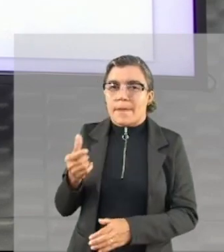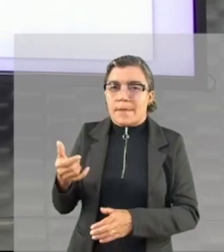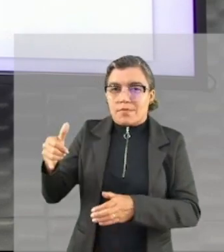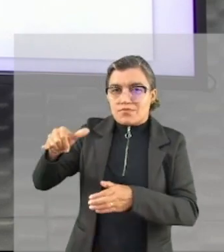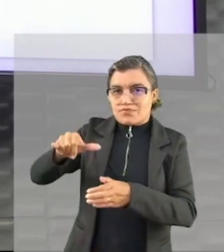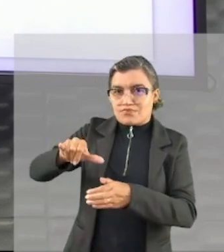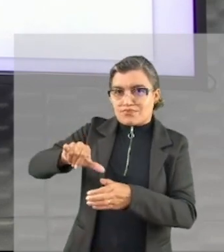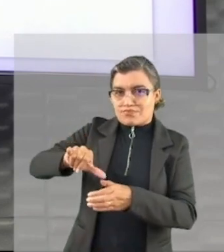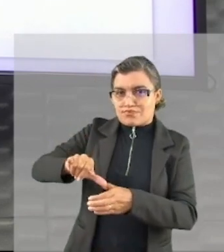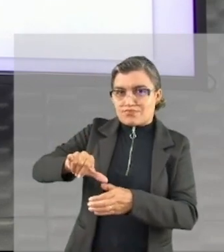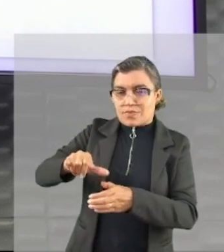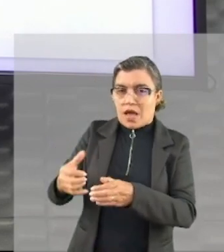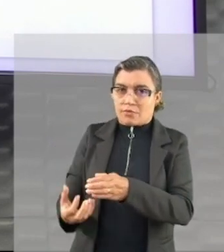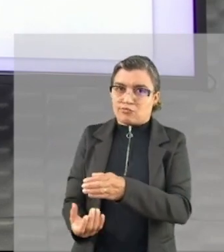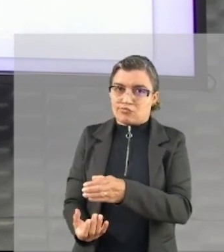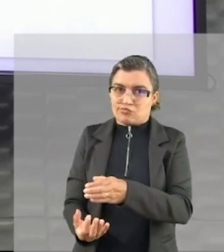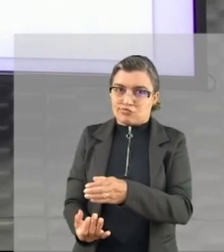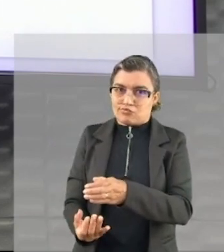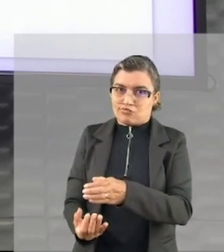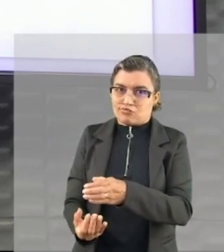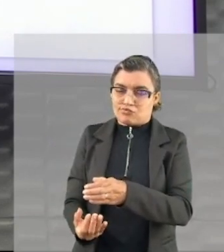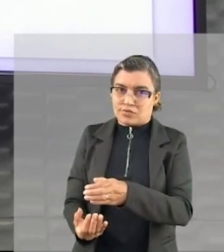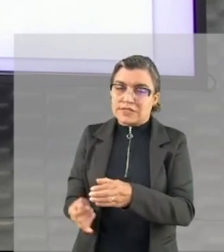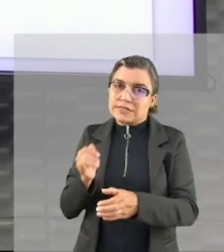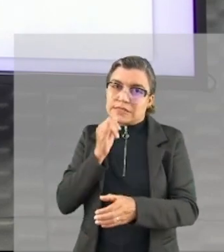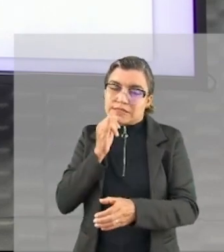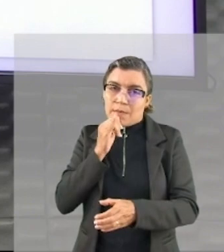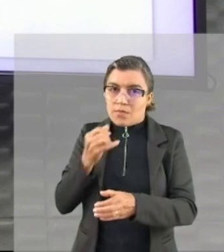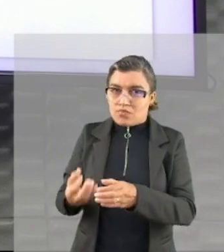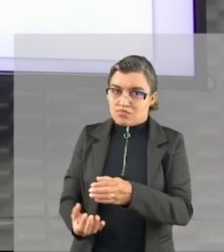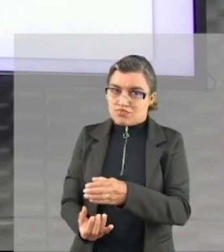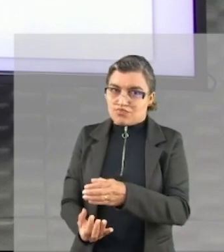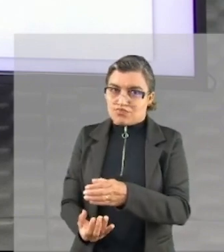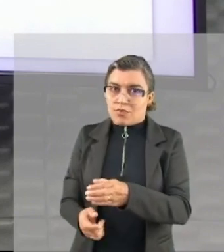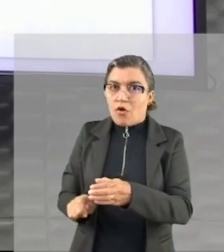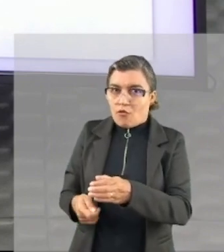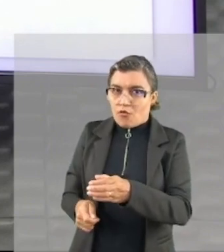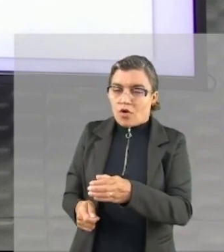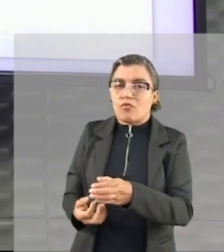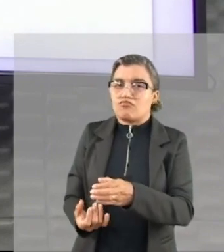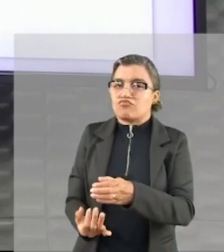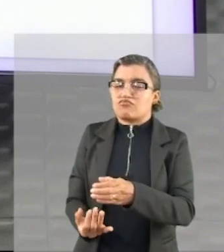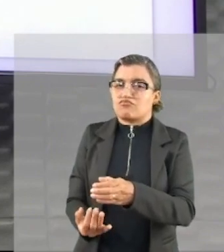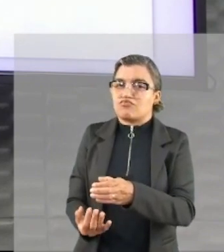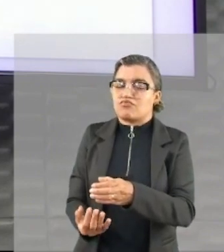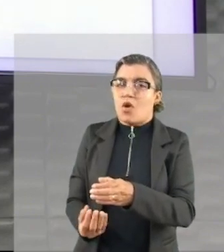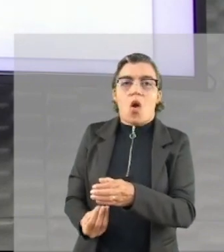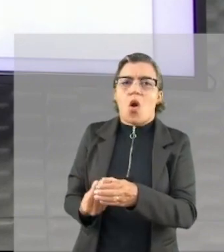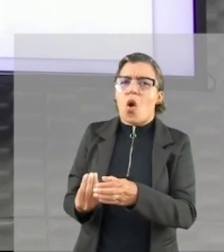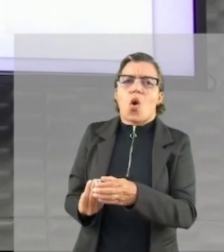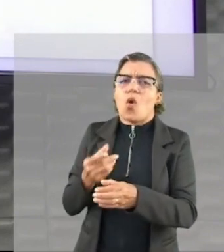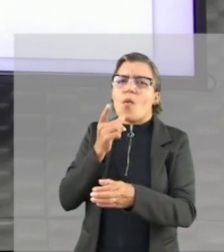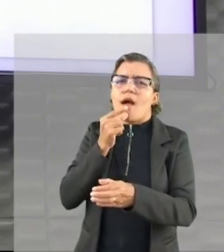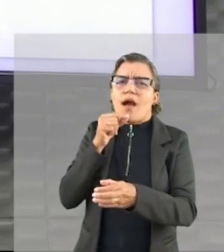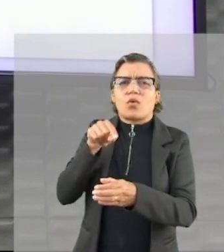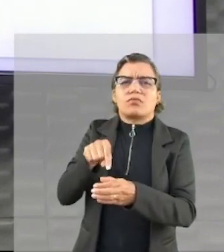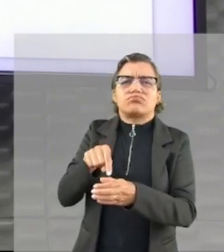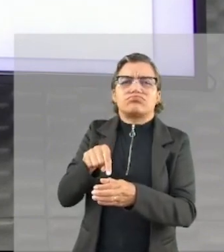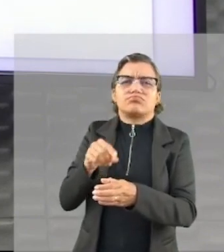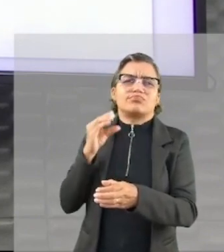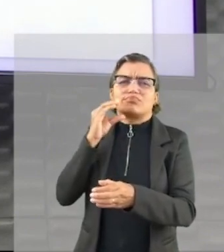no forno de um fogão, na boca de um fogão, boca acesa de um fogão, como é que essa água vai